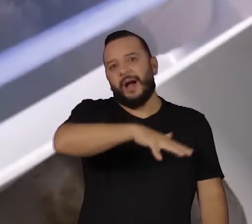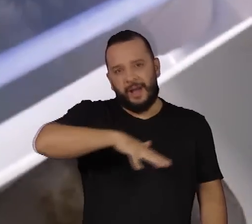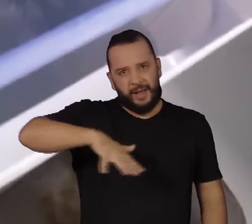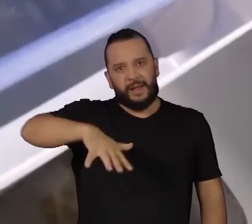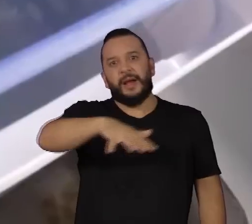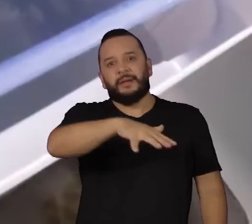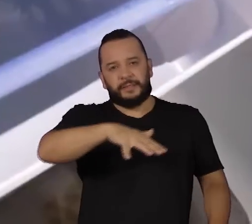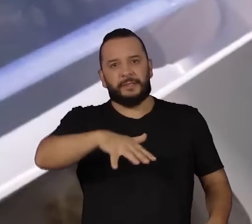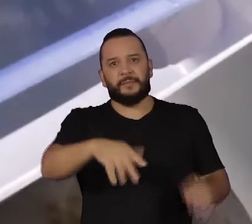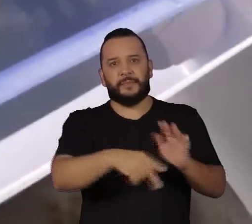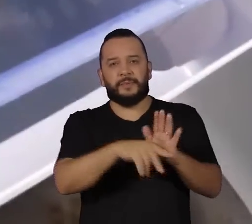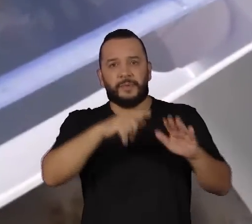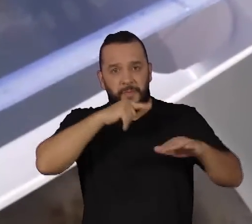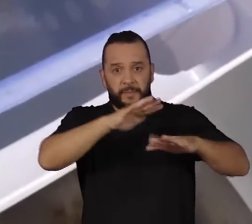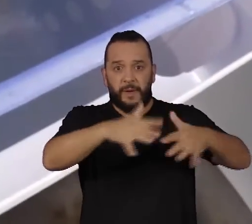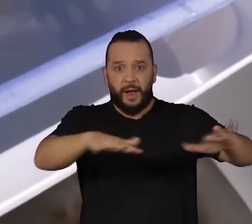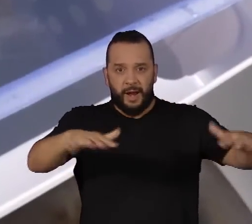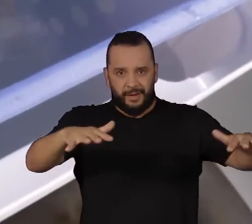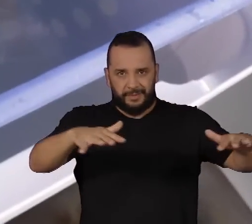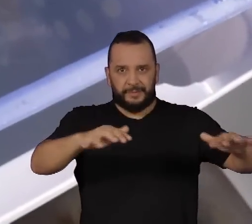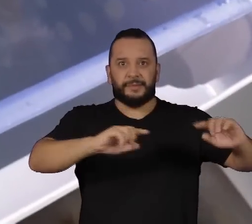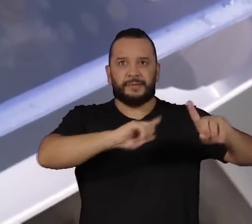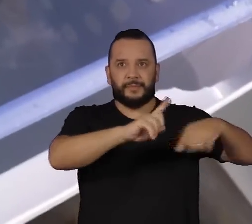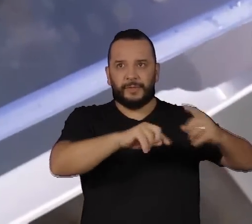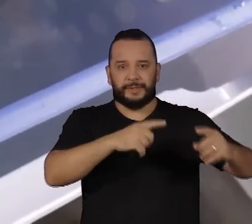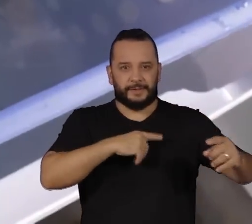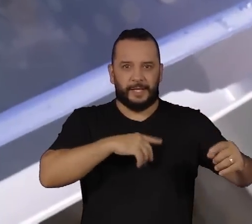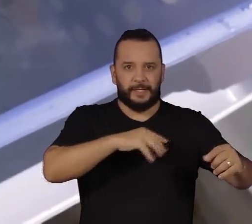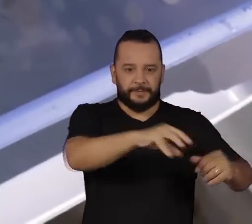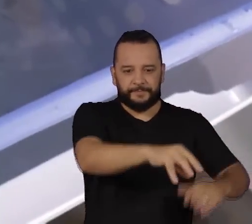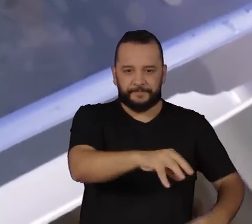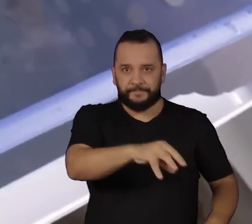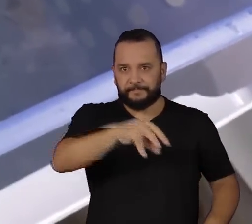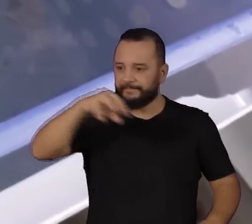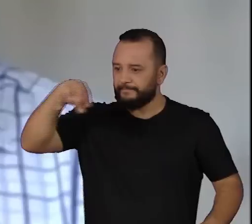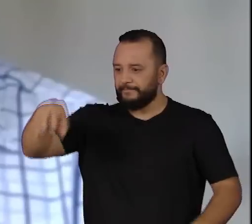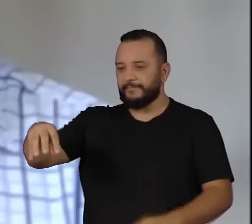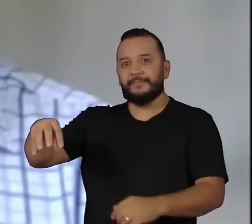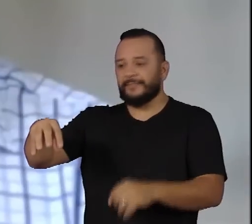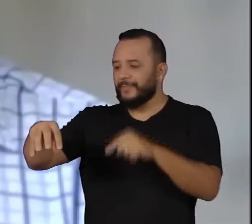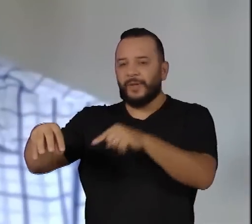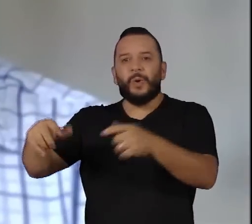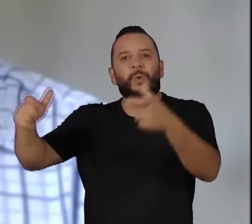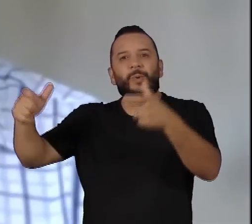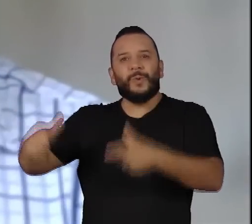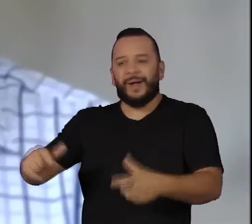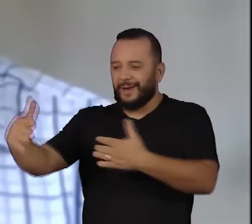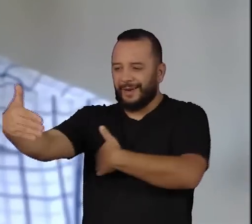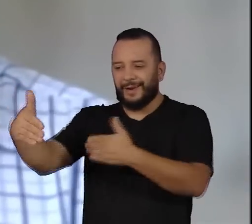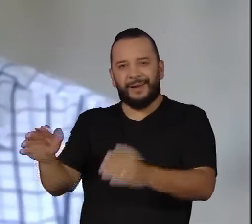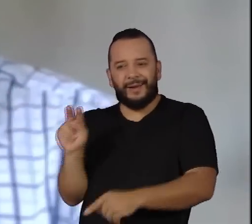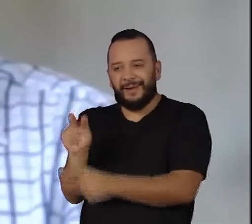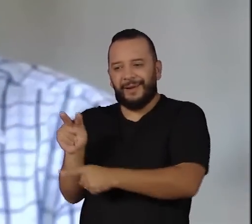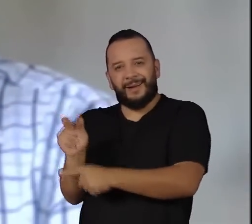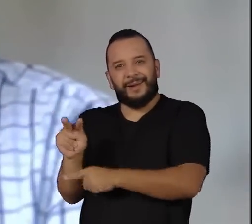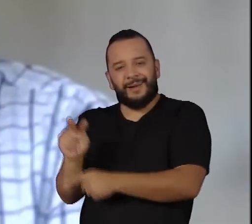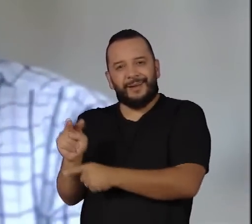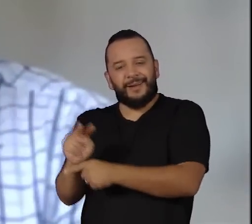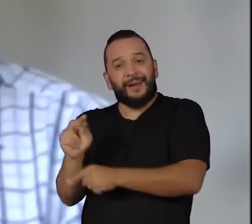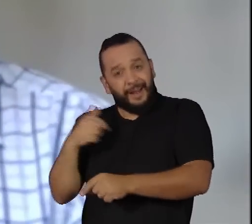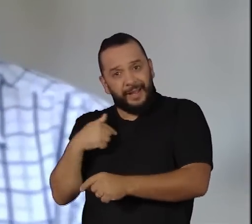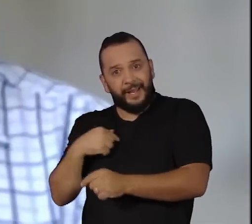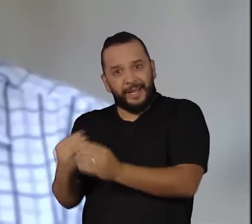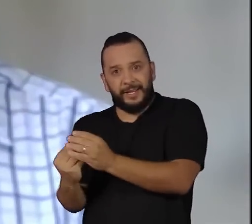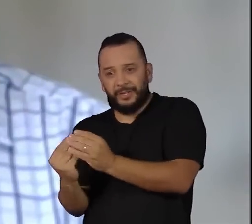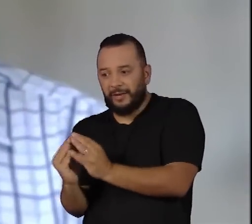eles passam um tempo nesse berçário, né, tal como um berçário, né, para o crescimento dele, a recuperação, e depois eles são